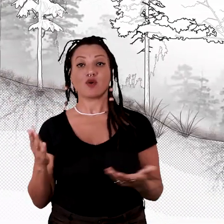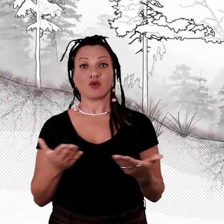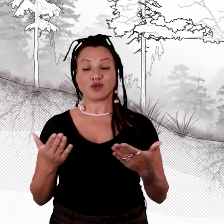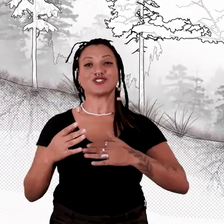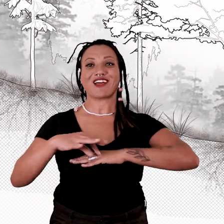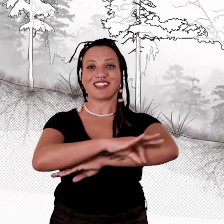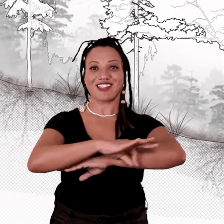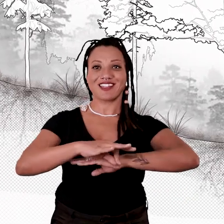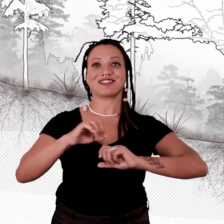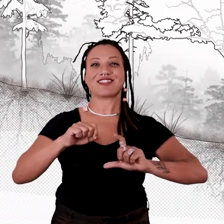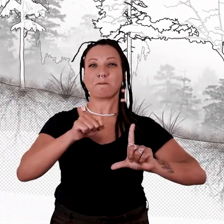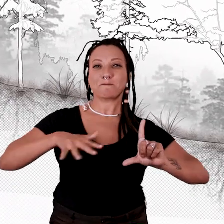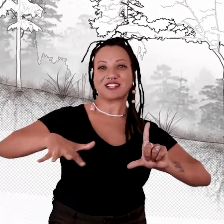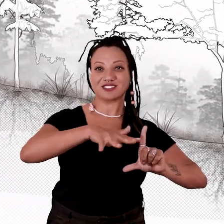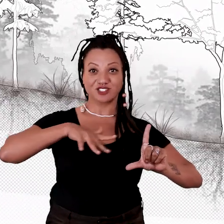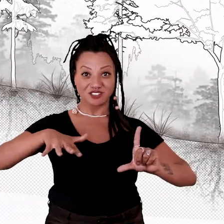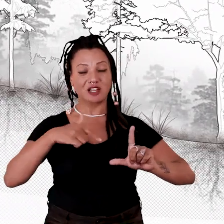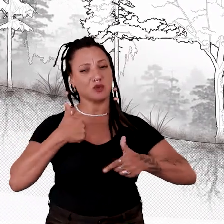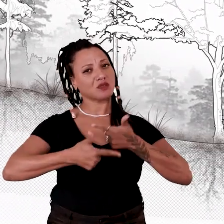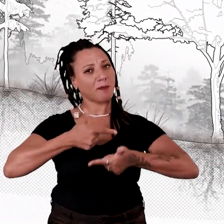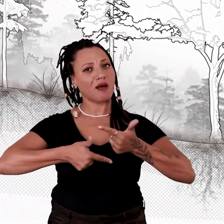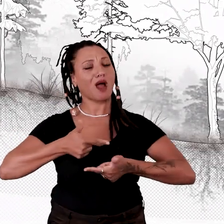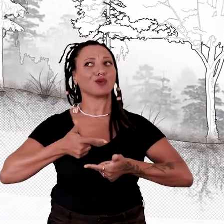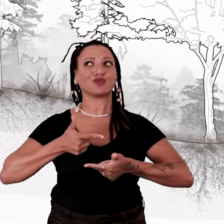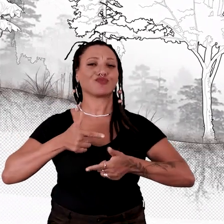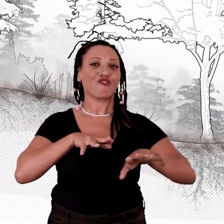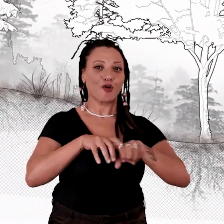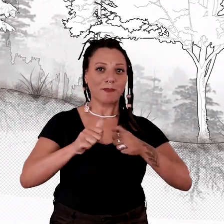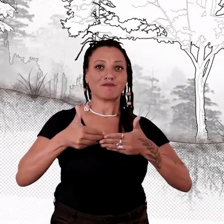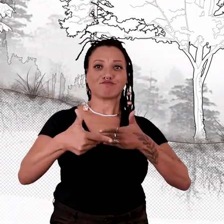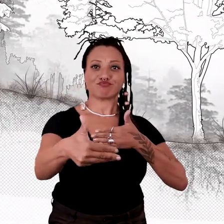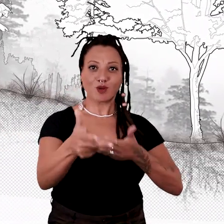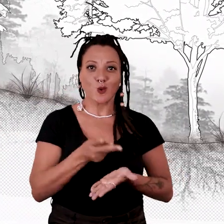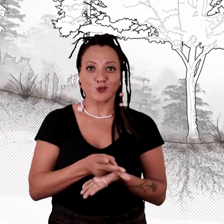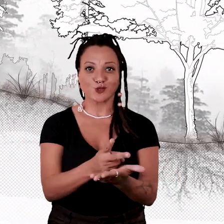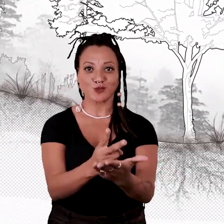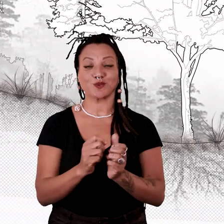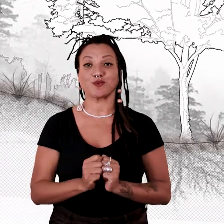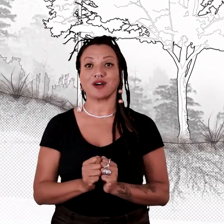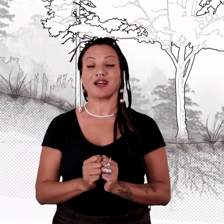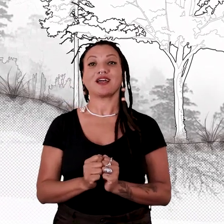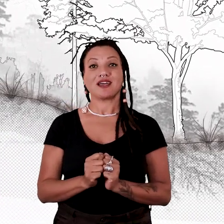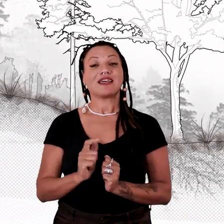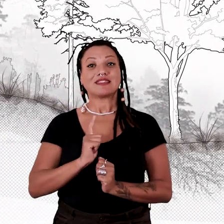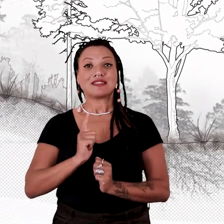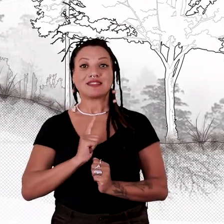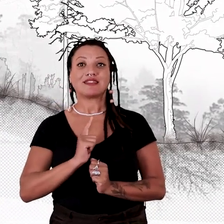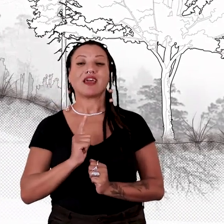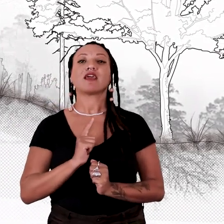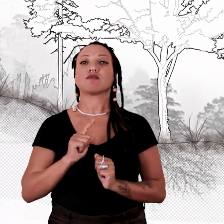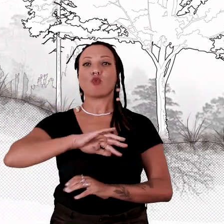no campo do desenho urbano, paisagístico, e que envolve os espaços livres subutilizados no